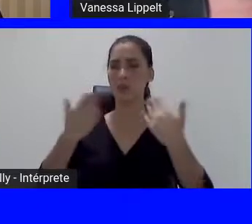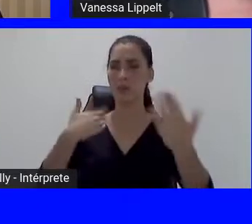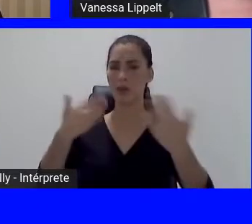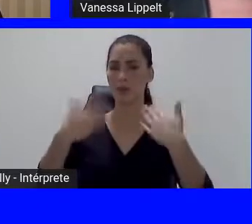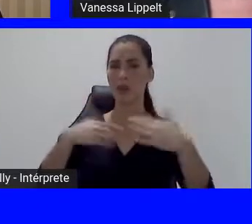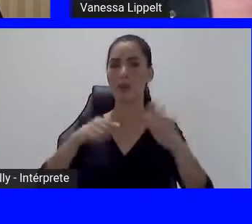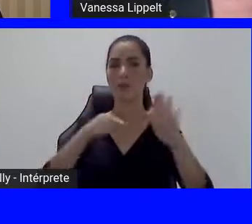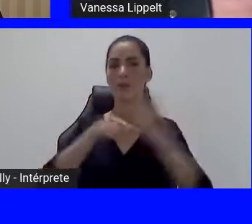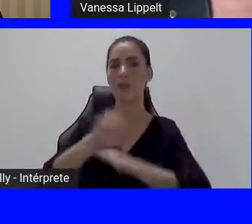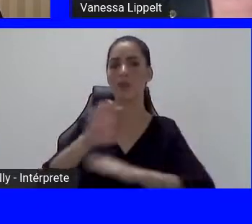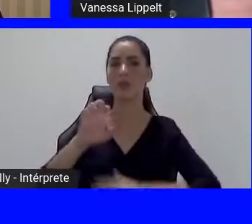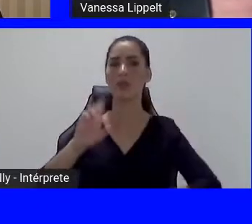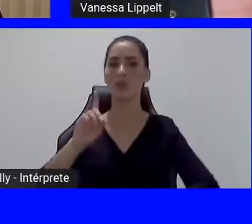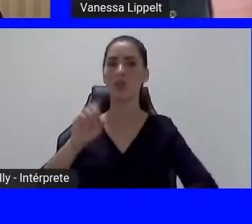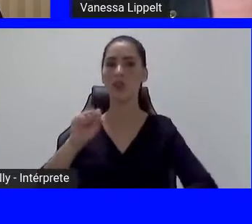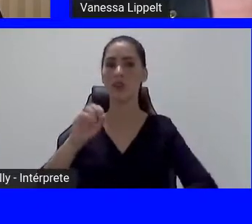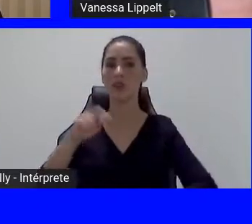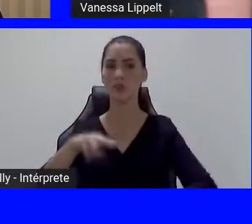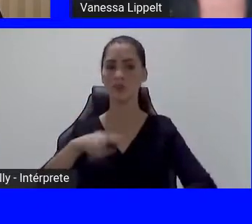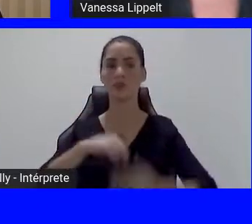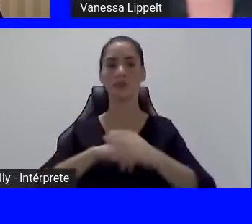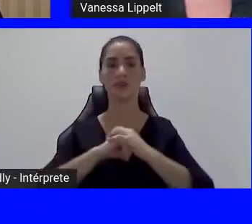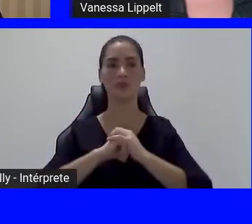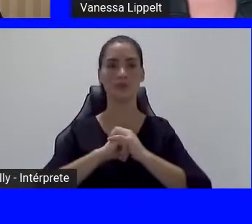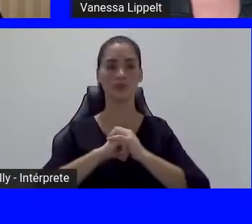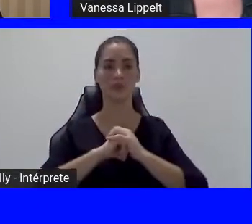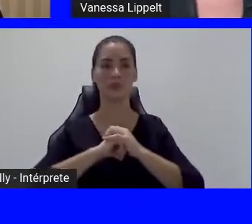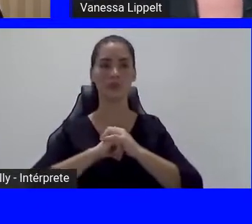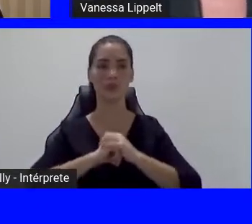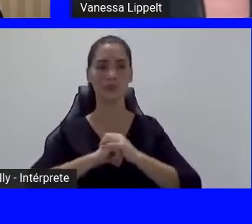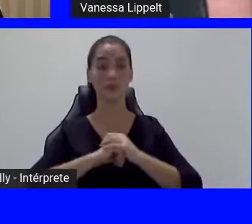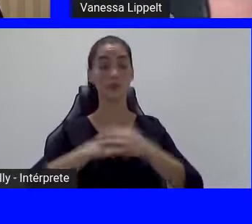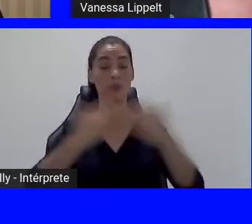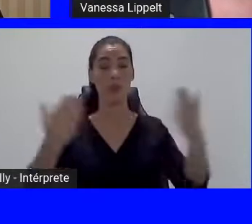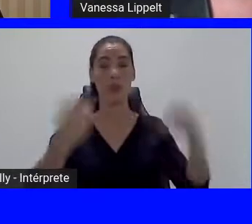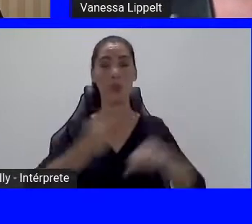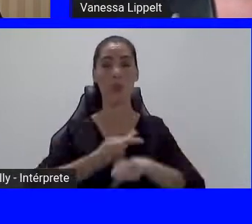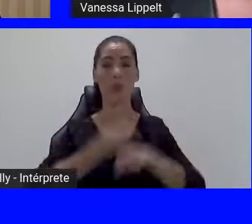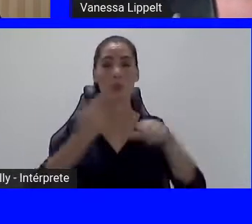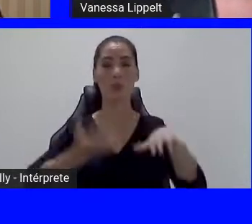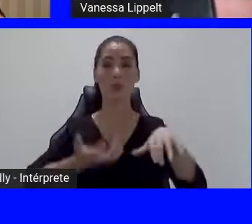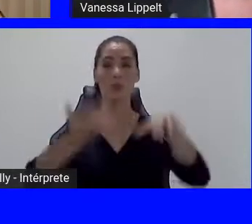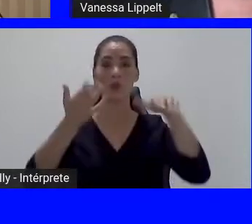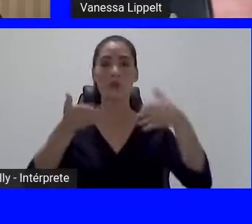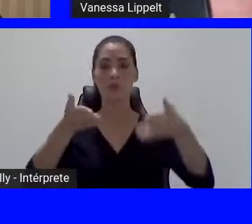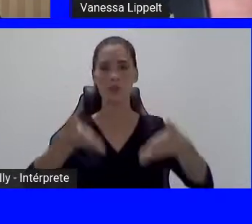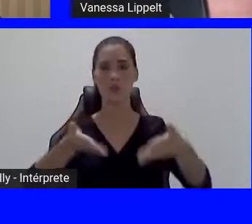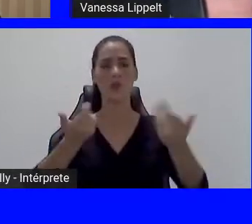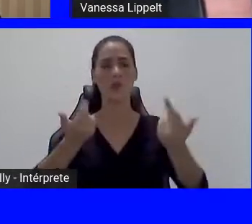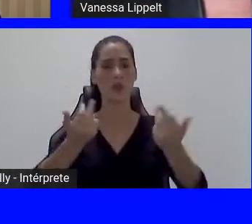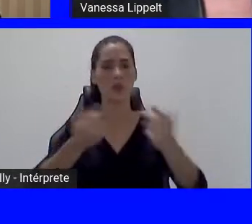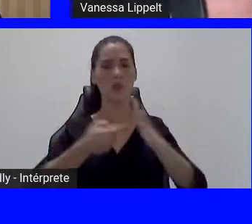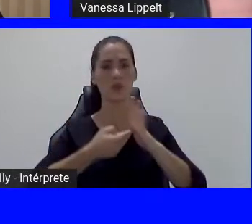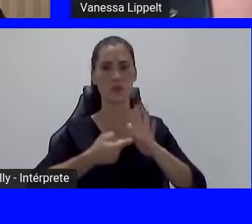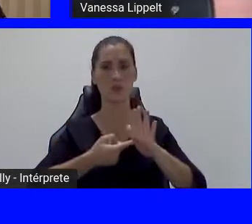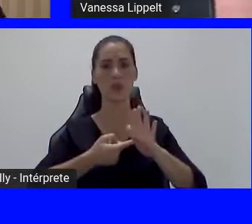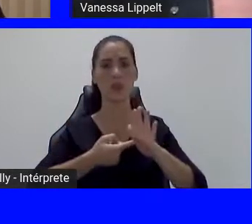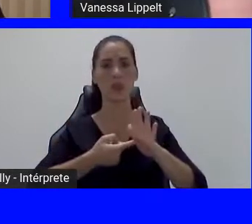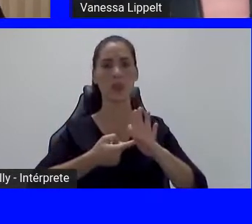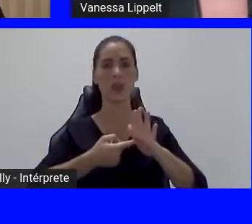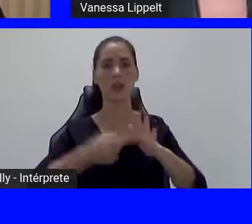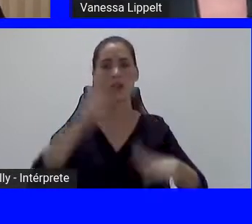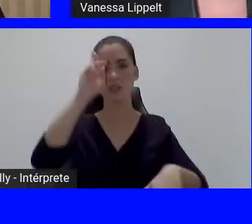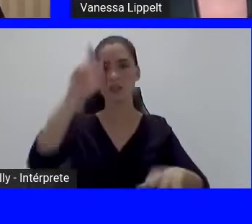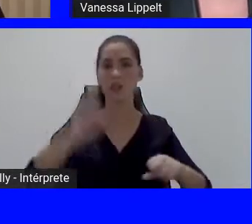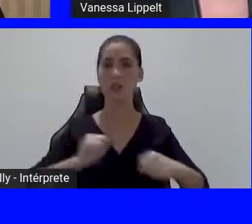Edson Sardinha. Uhum. Senadora, no prêmio Congresso em Foco, né, como nós mostramos agora há pouco, a senhora defendeu a união de todas